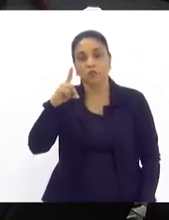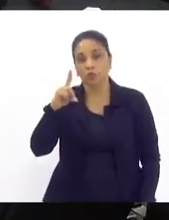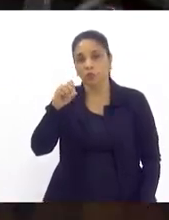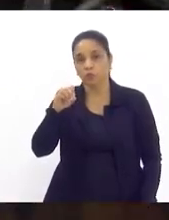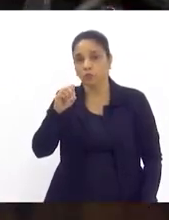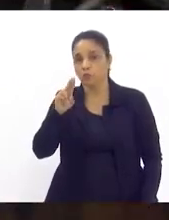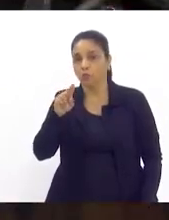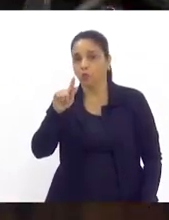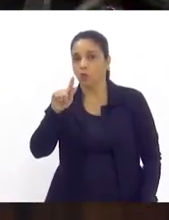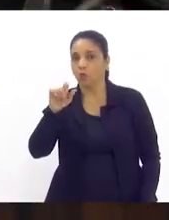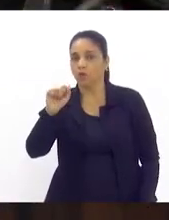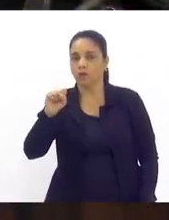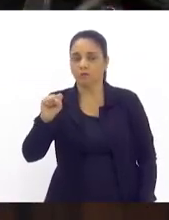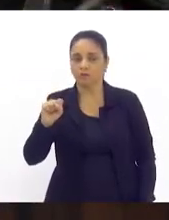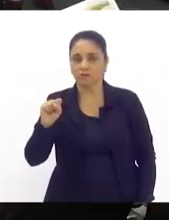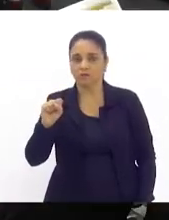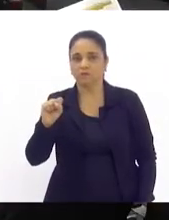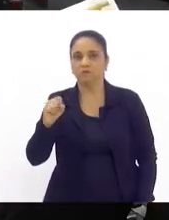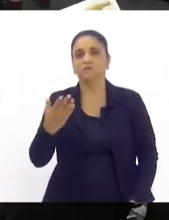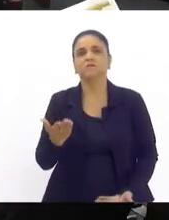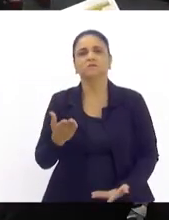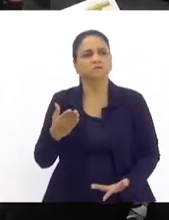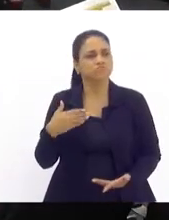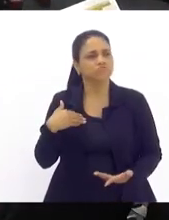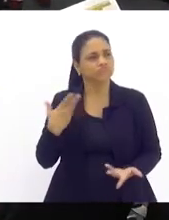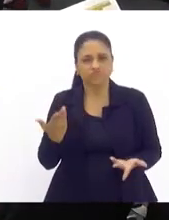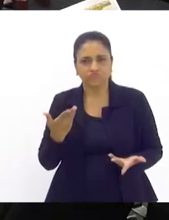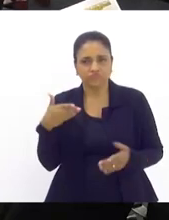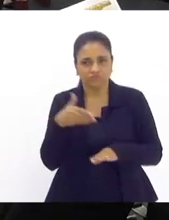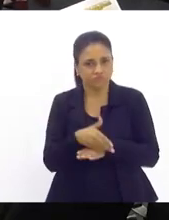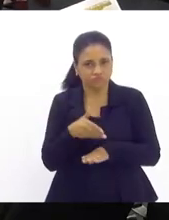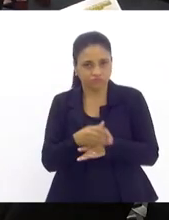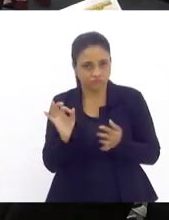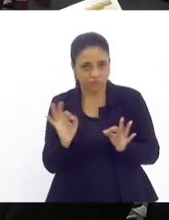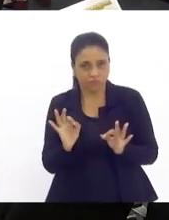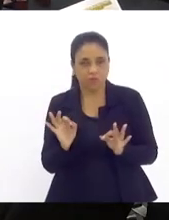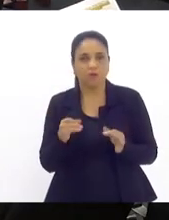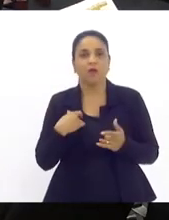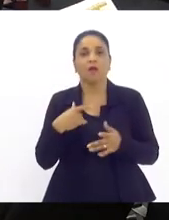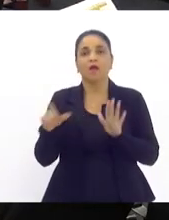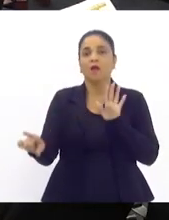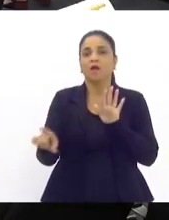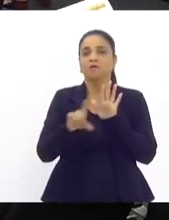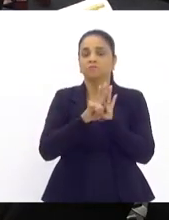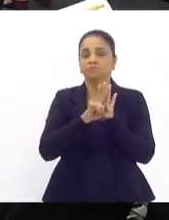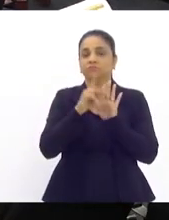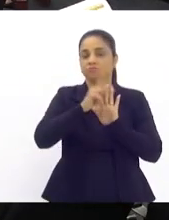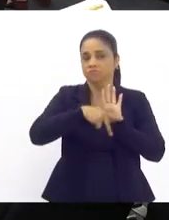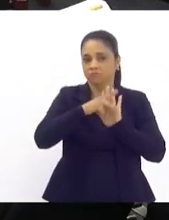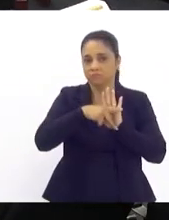Deputado Douglas Ruas, está presente. É para emitir parecer o projeto de lei, deputado Márcio Canella,